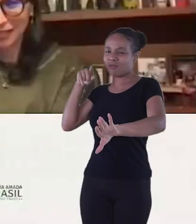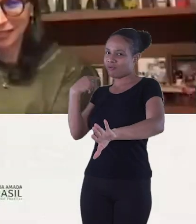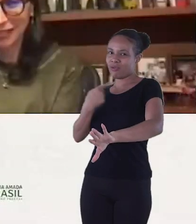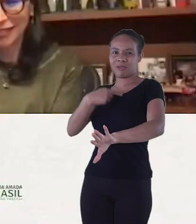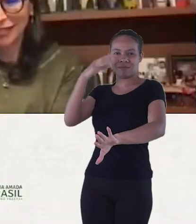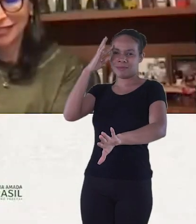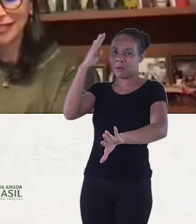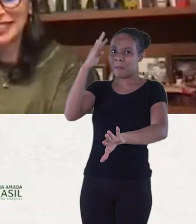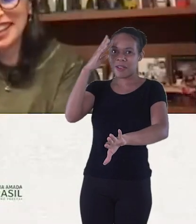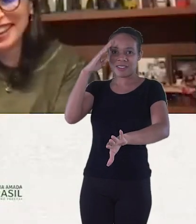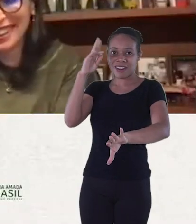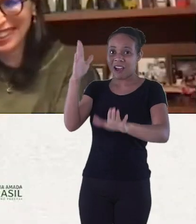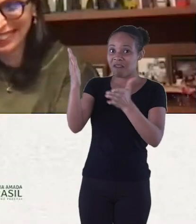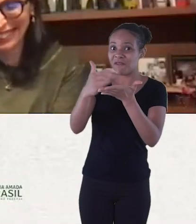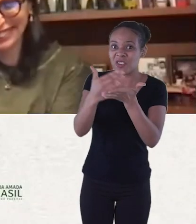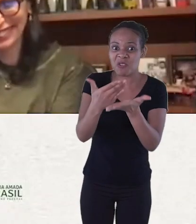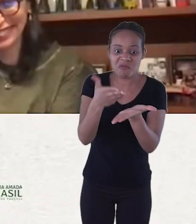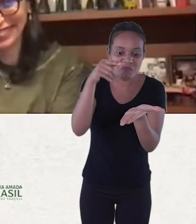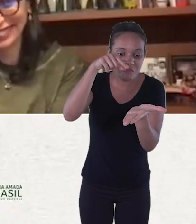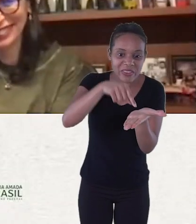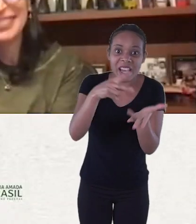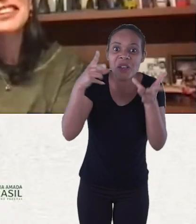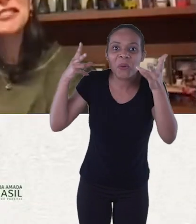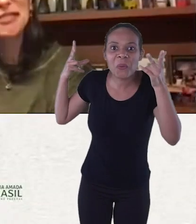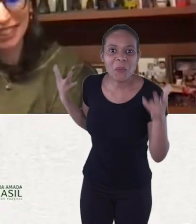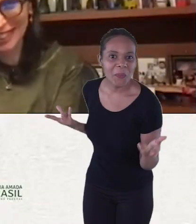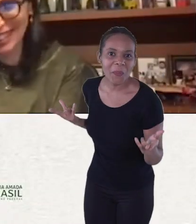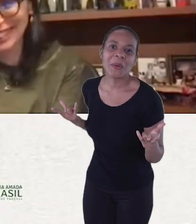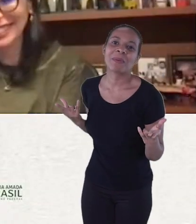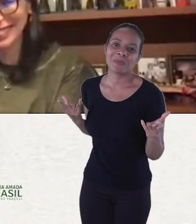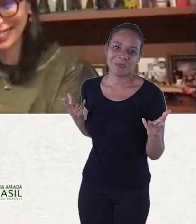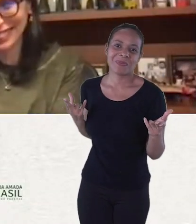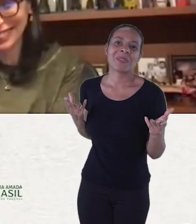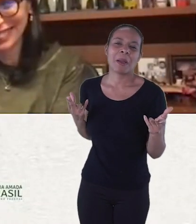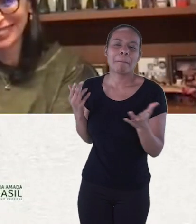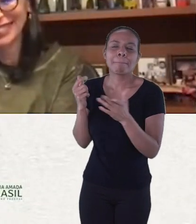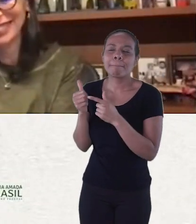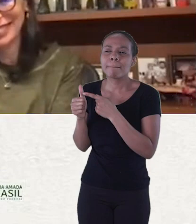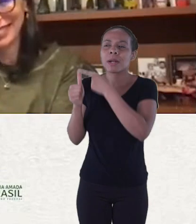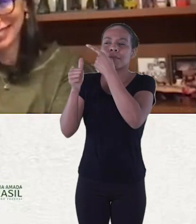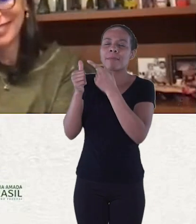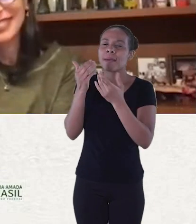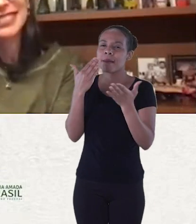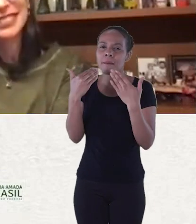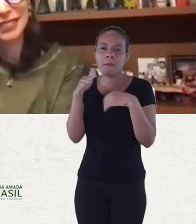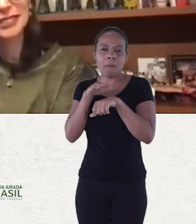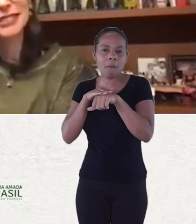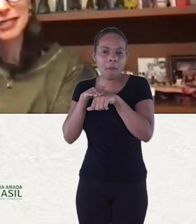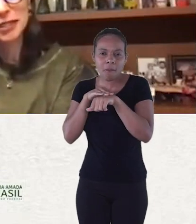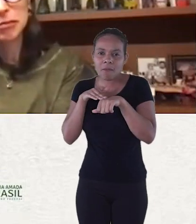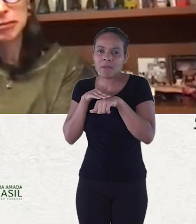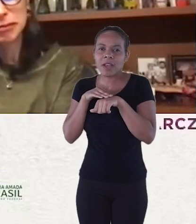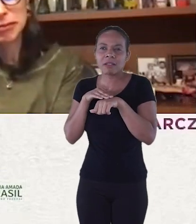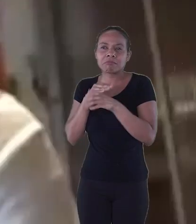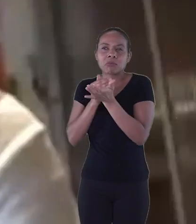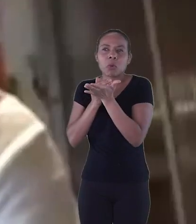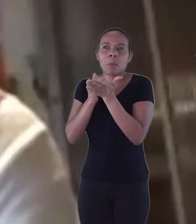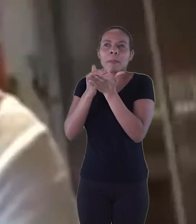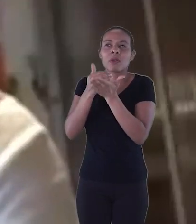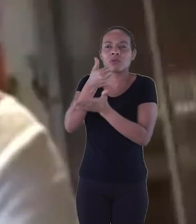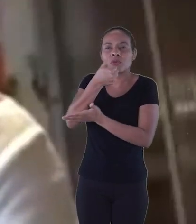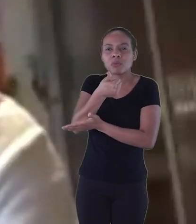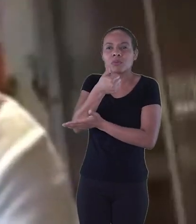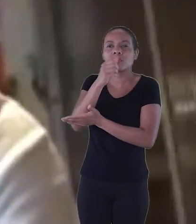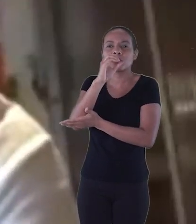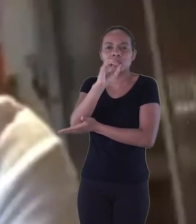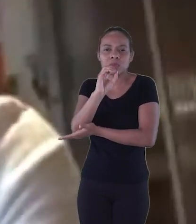250 verbetes, 20 retratos, assim, na nossa primeira conversa no início de 2017, quando a gente formula o projeto.